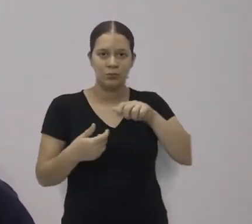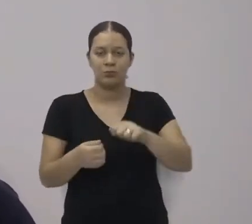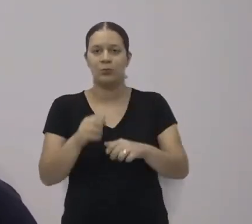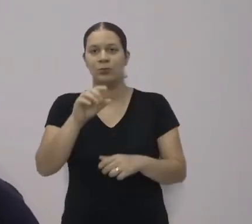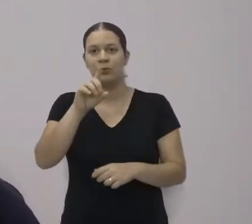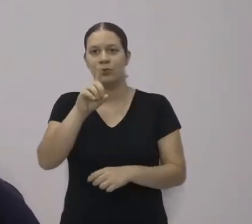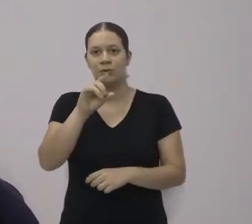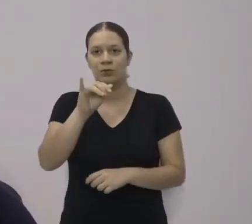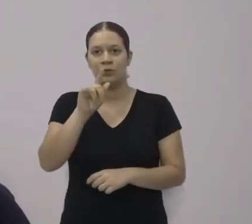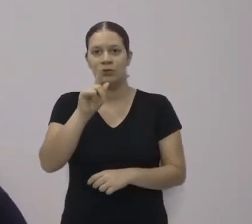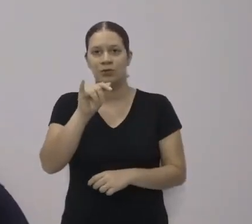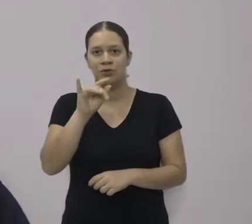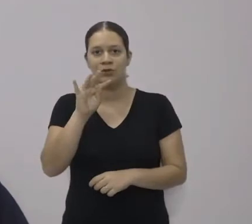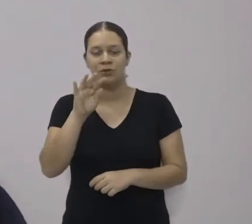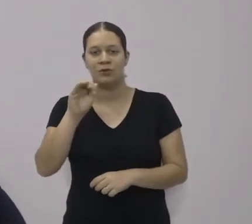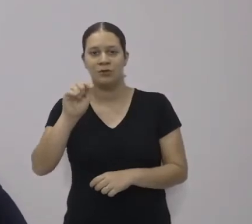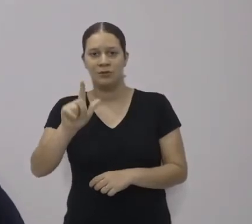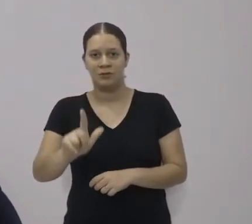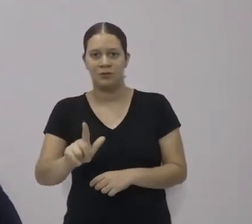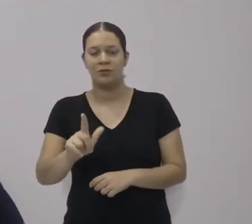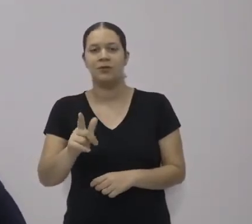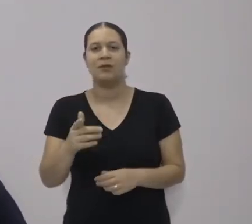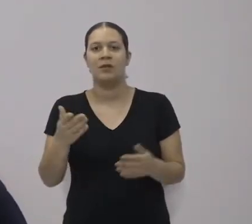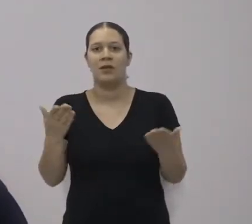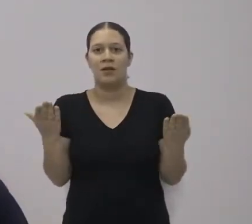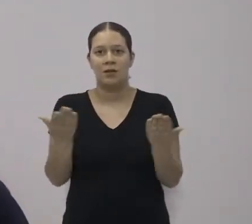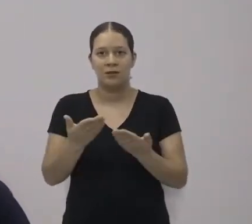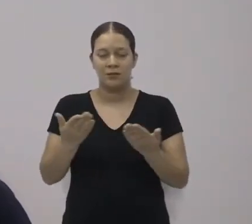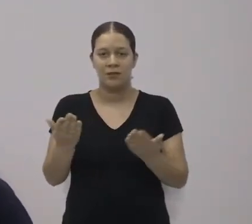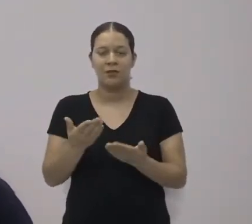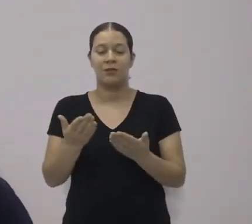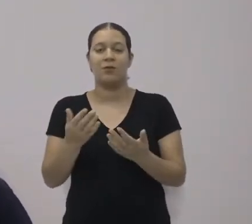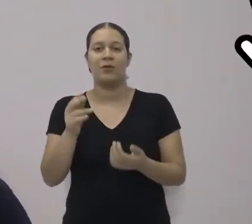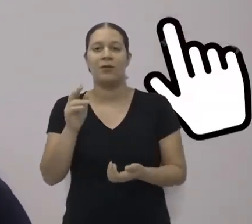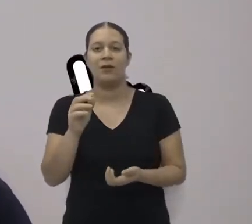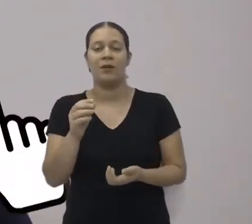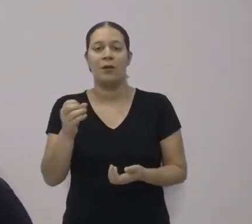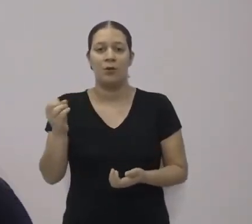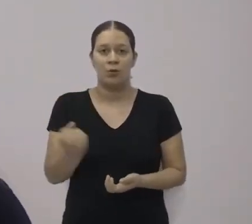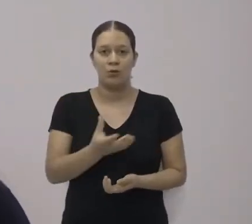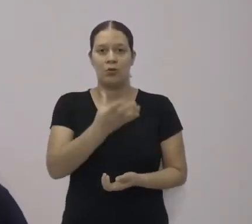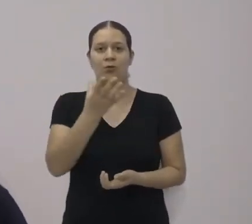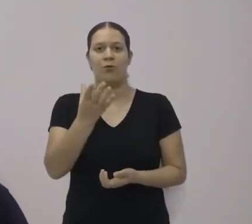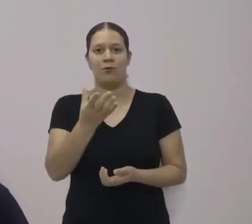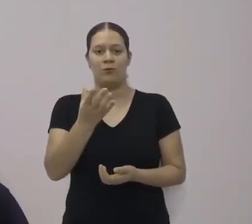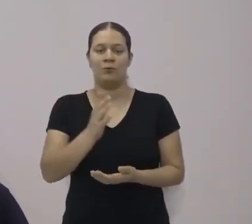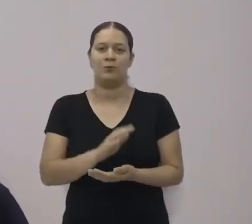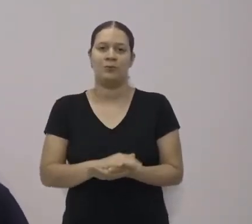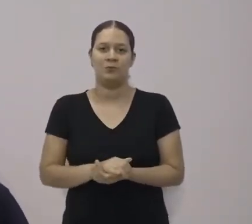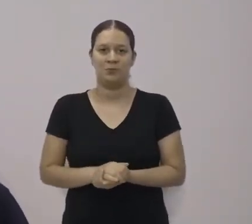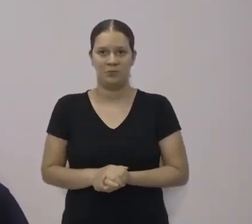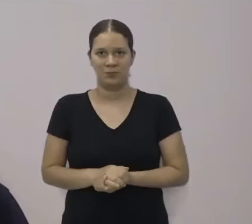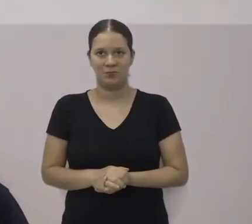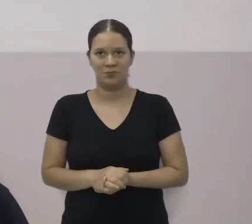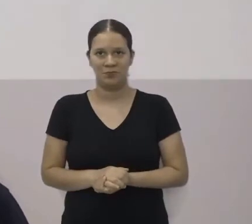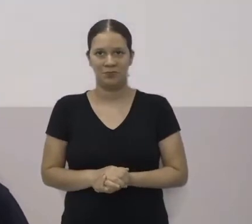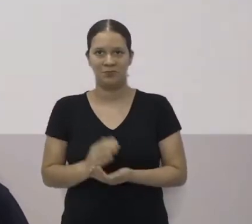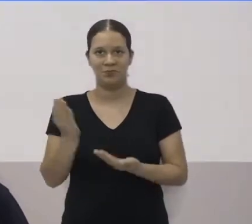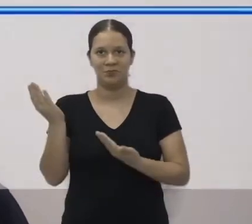mundo digital. Mas antes, vamos fazer uma pequena atualização.